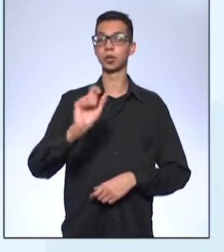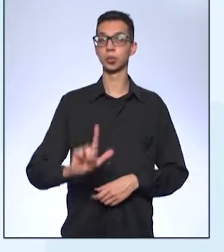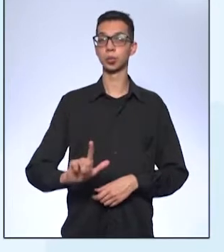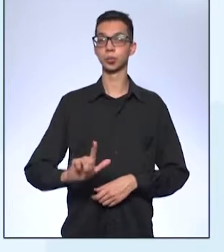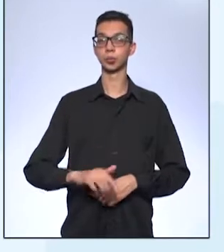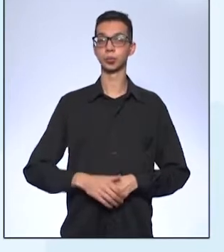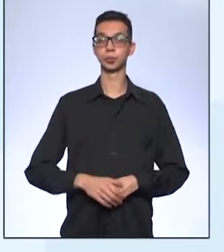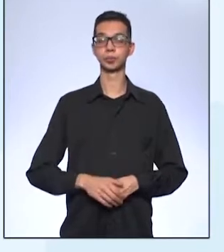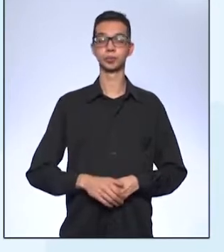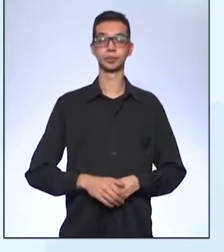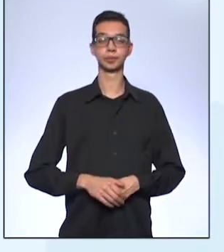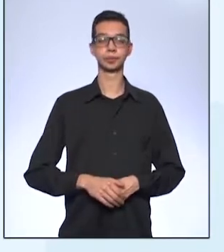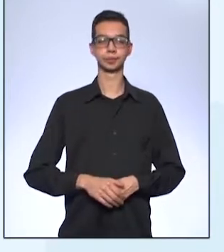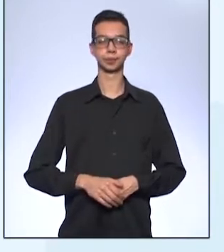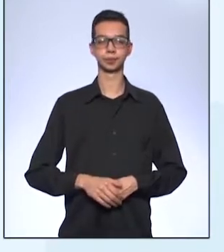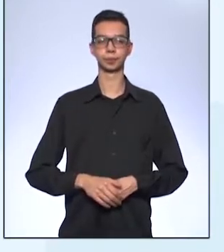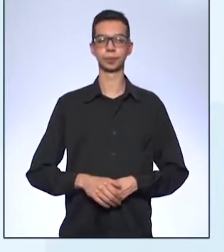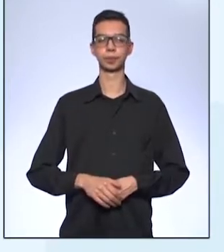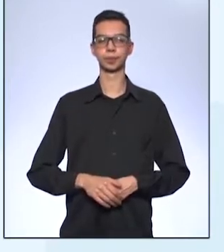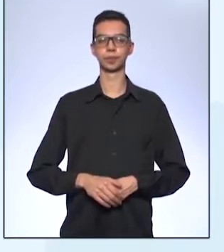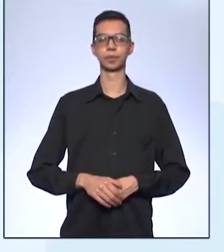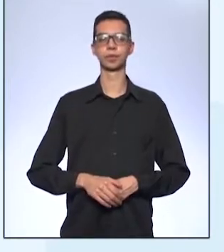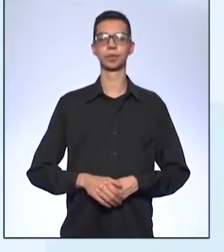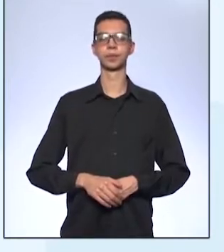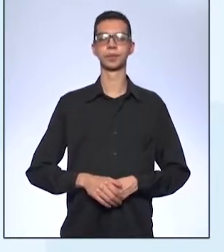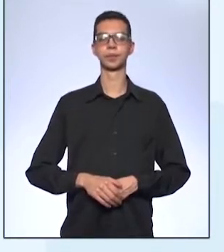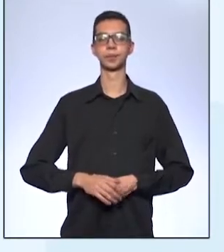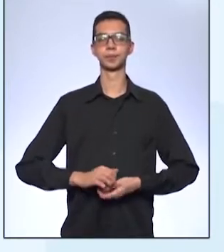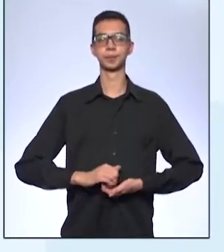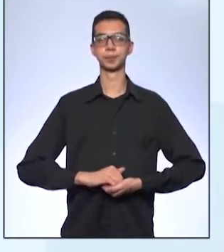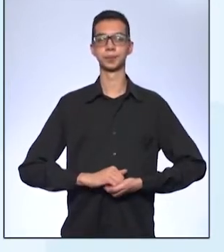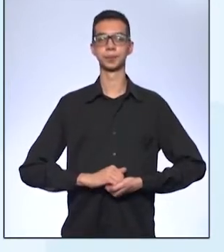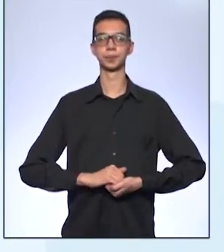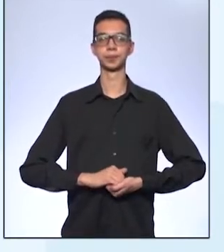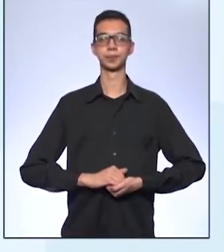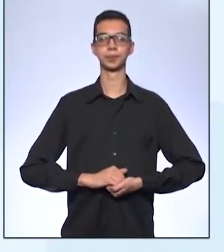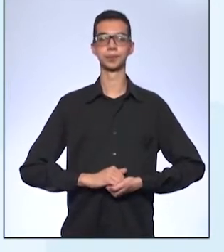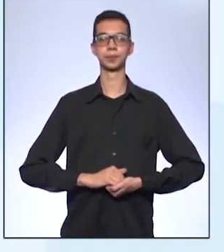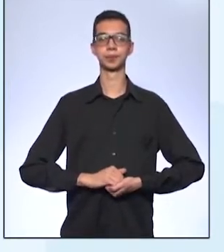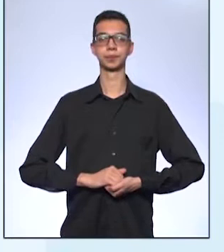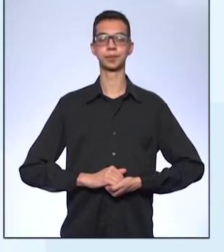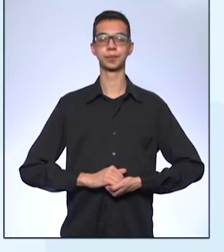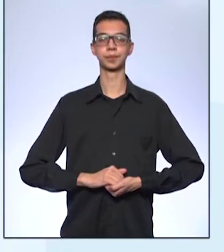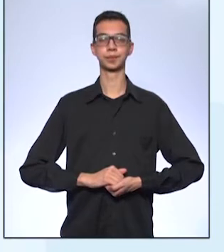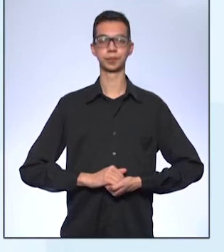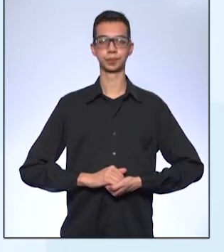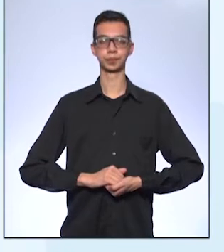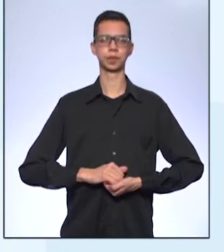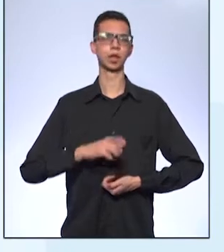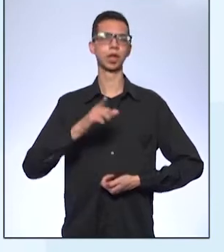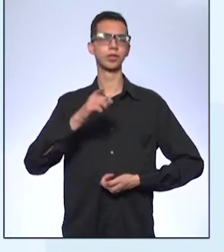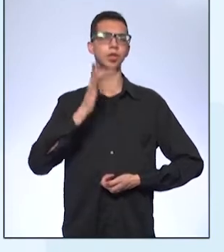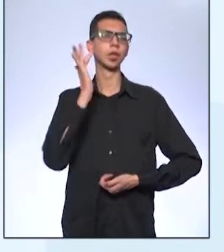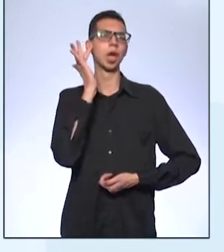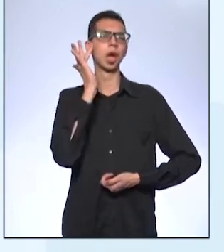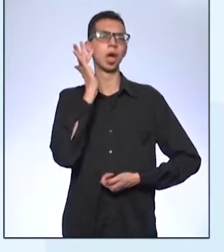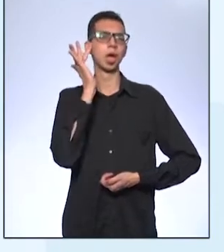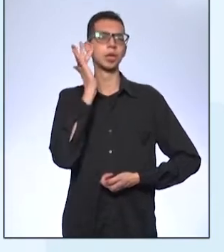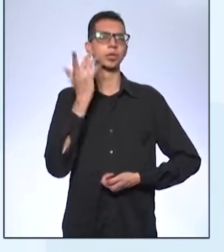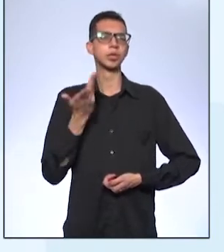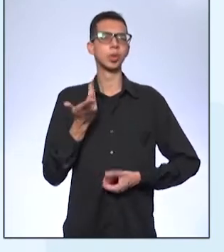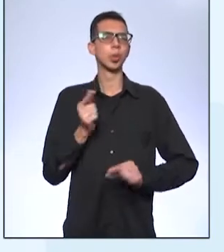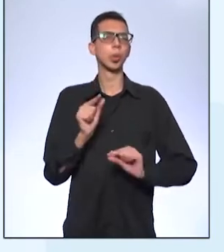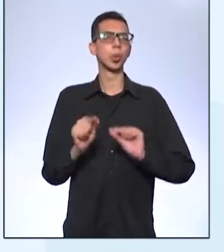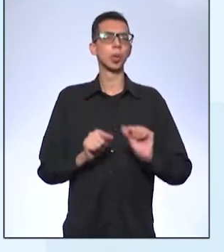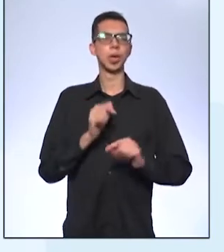Traduzir? Sim. Quanto de energia do you think the appliances below consume? Você acha que os